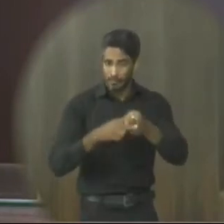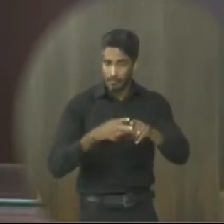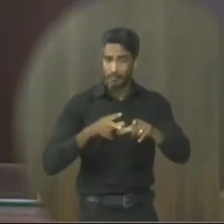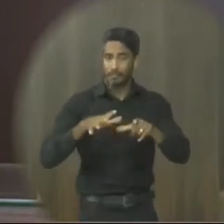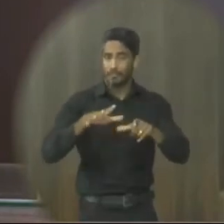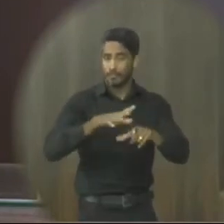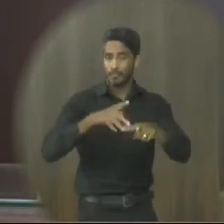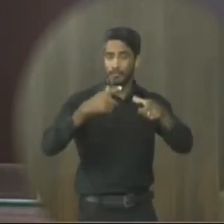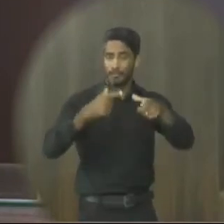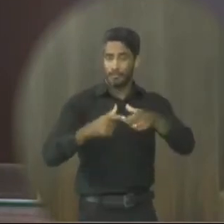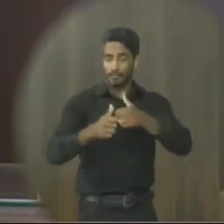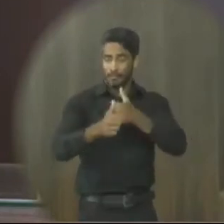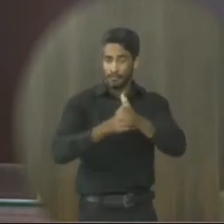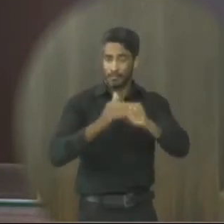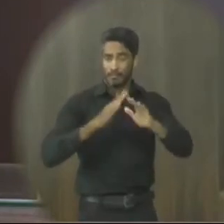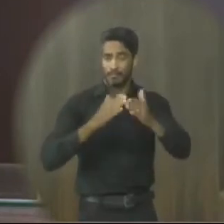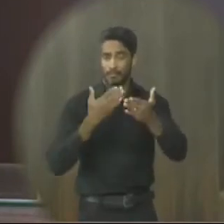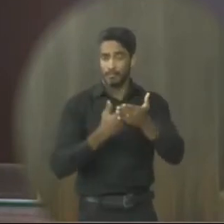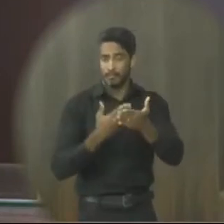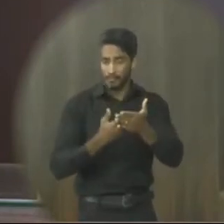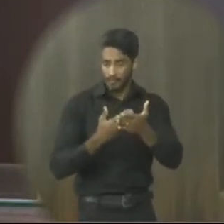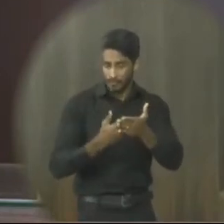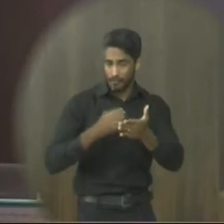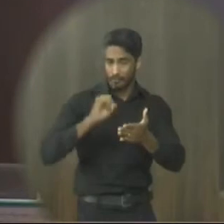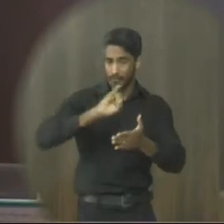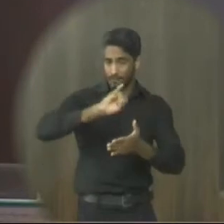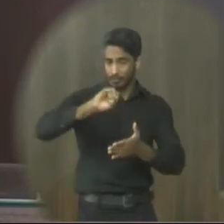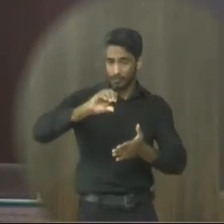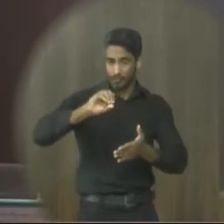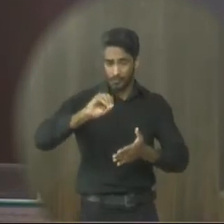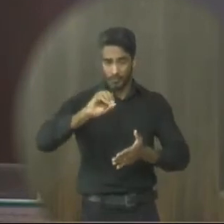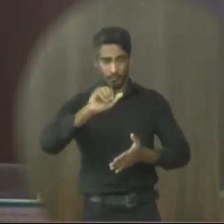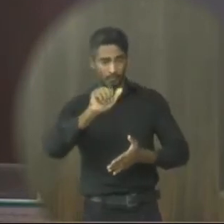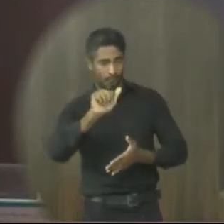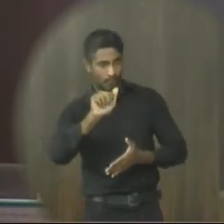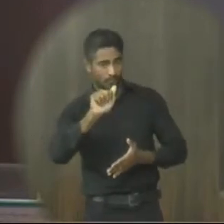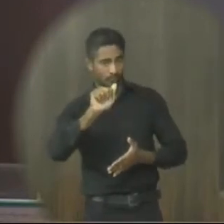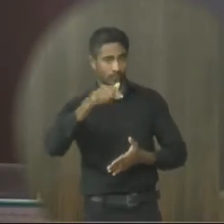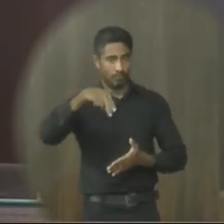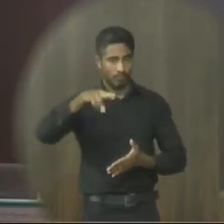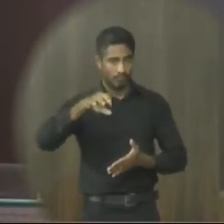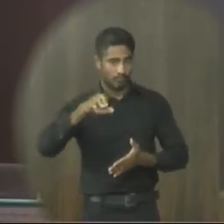localizada em torno da Escola Municipal Joaquim de Freitas Neto, Avenida Brasil,